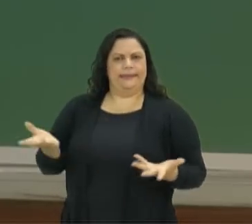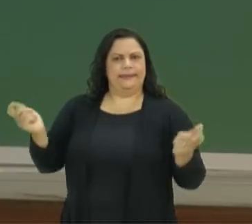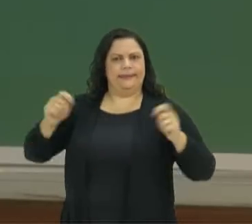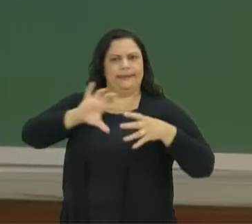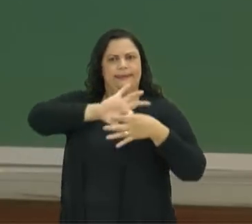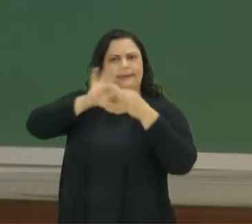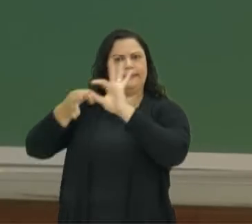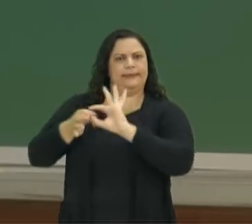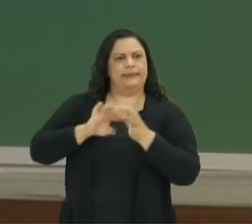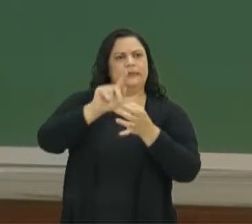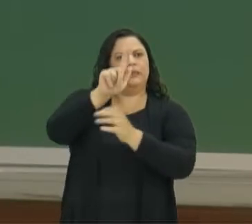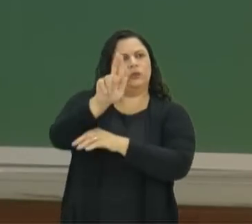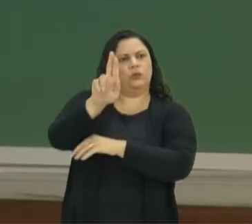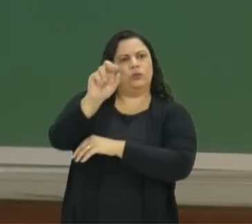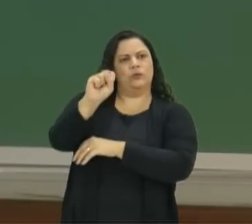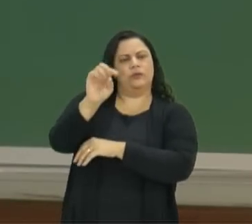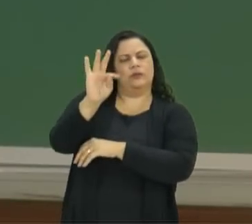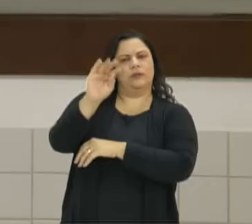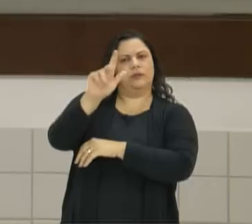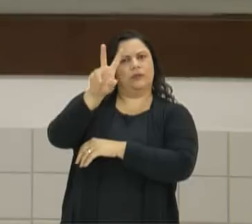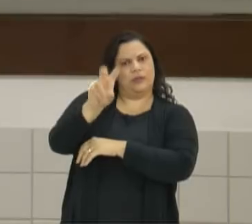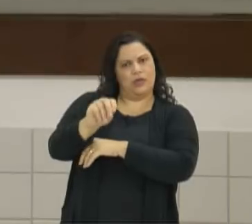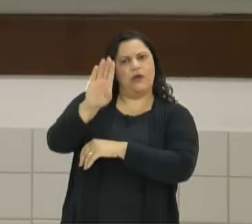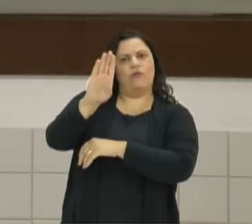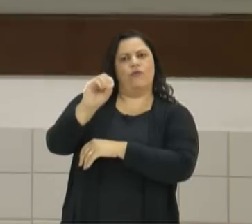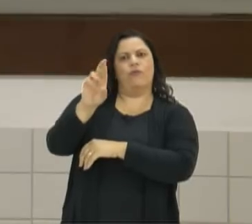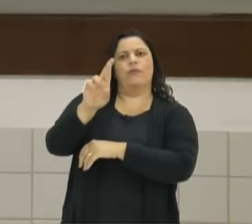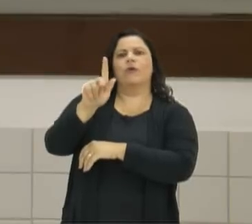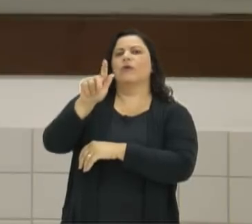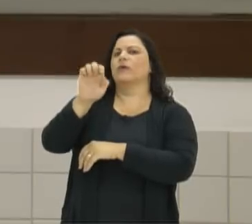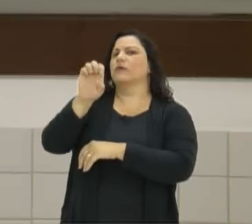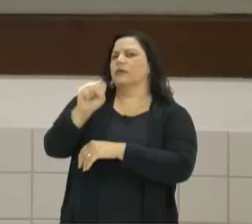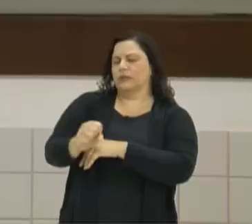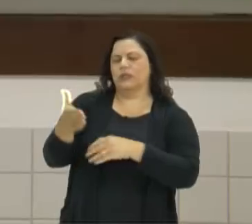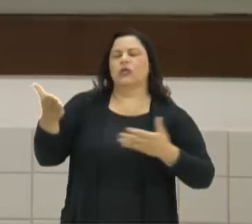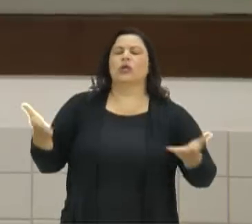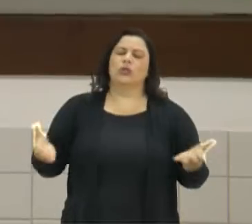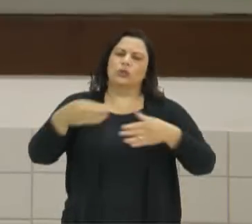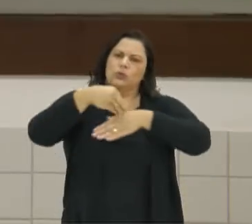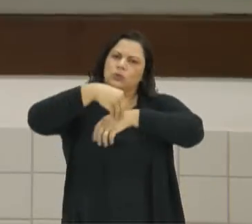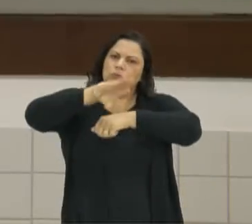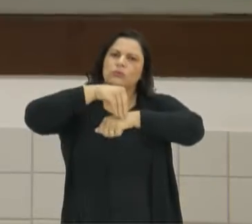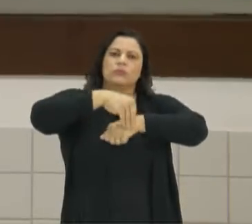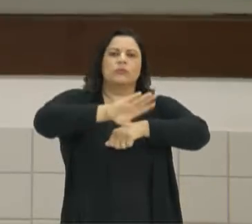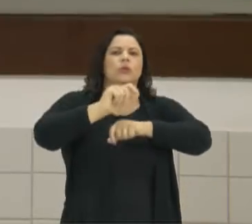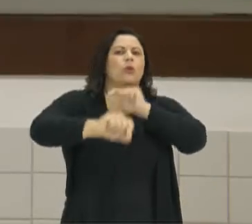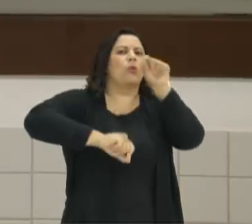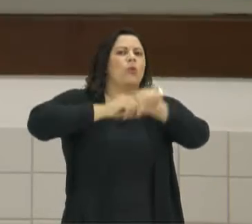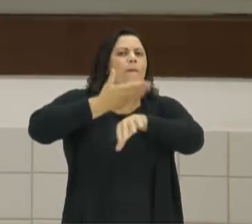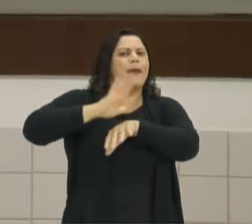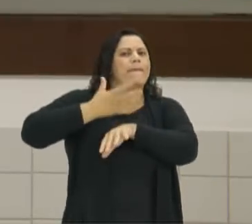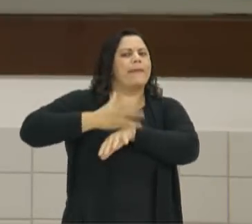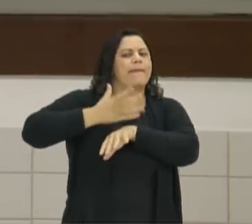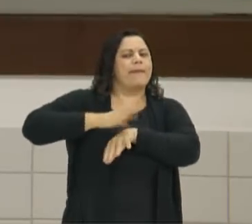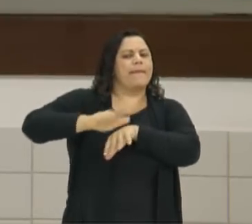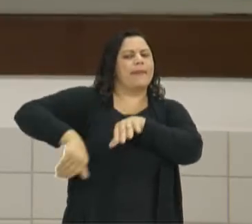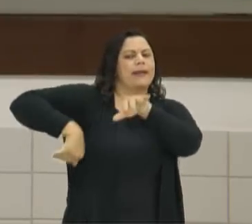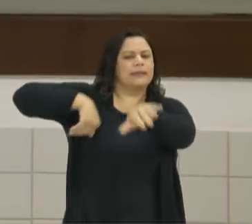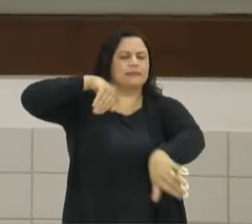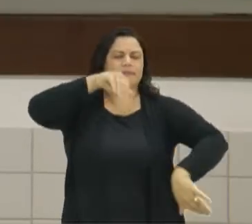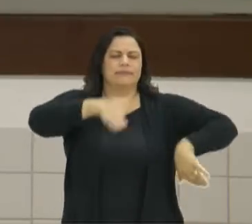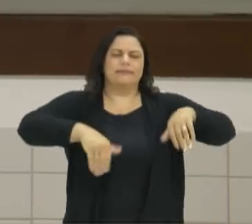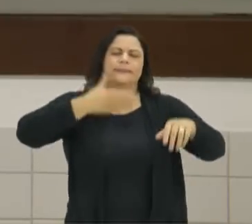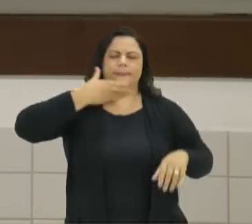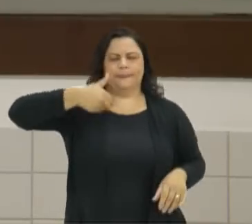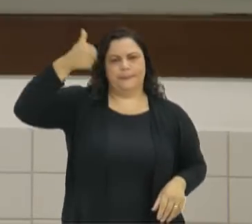tá? E ele dá algumas dicas de como você treinar natação, melhorar o seu estilo e melhorar